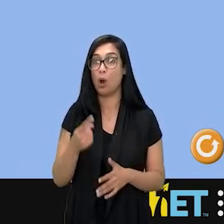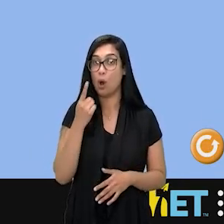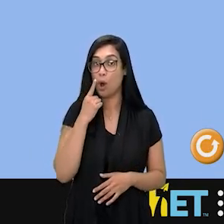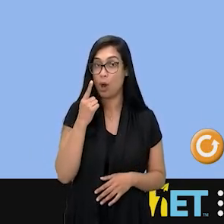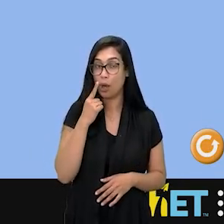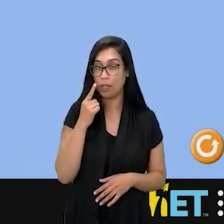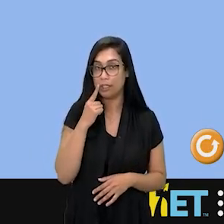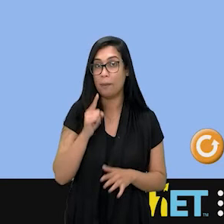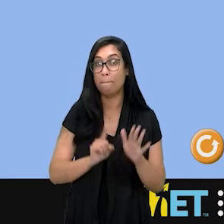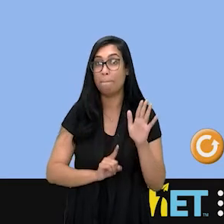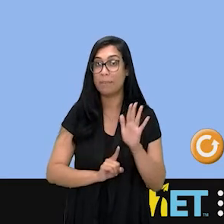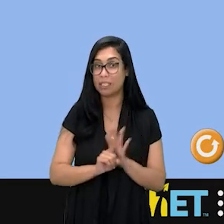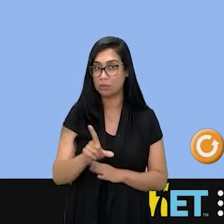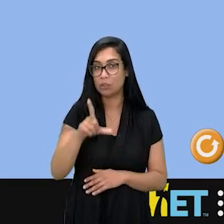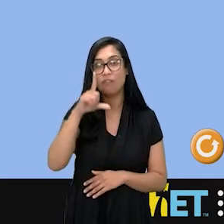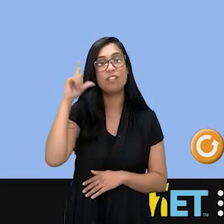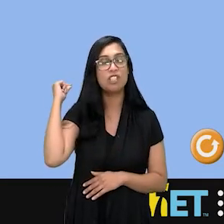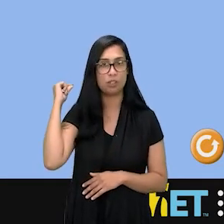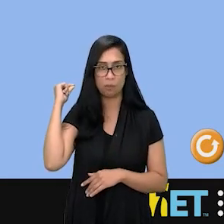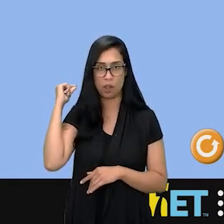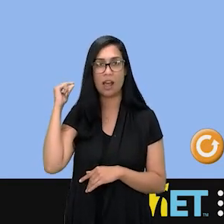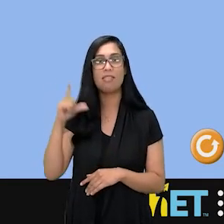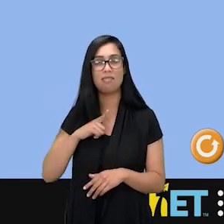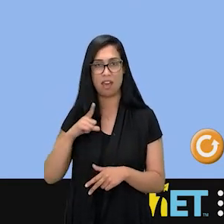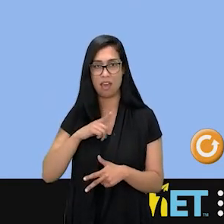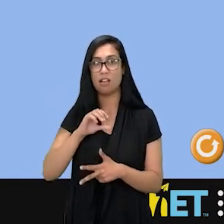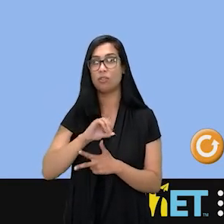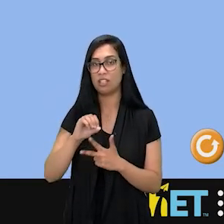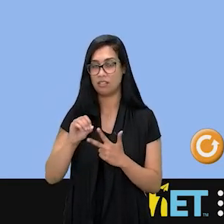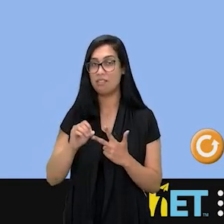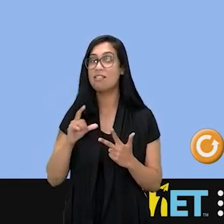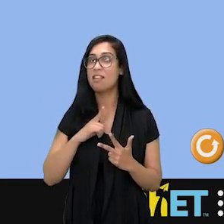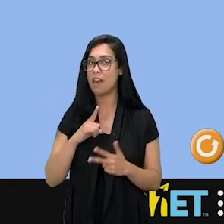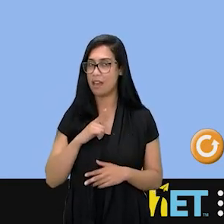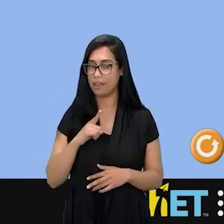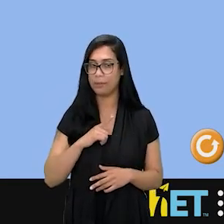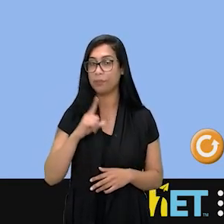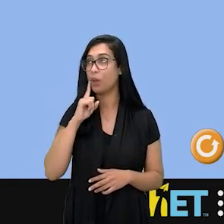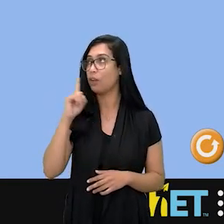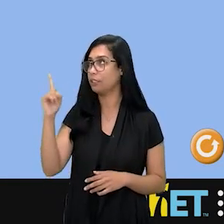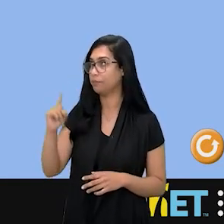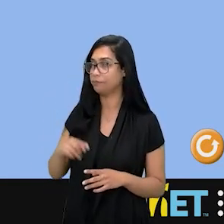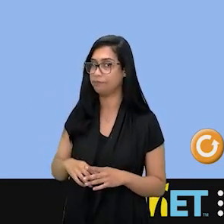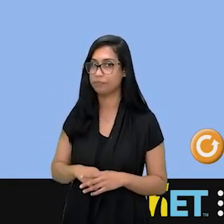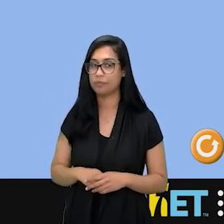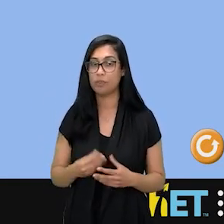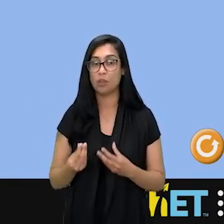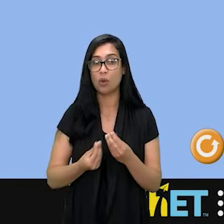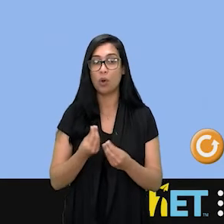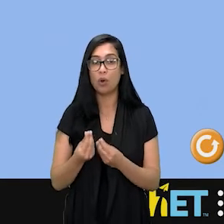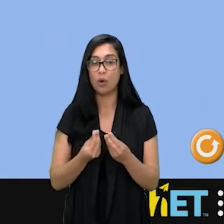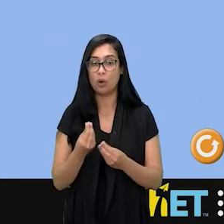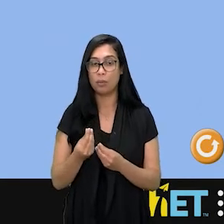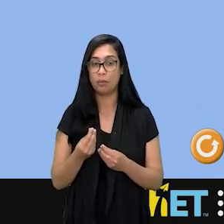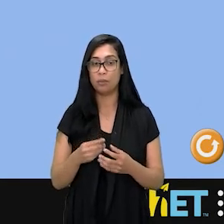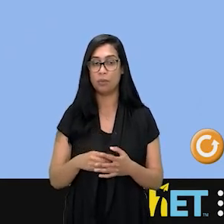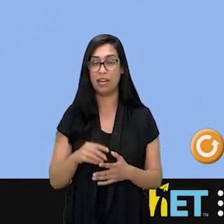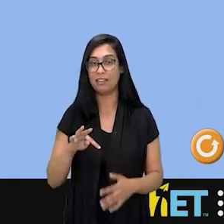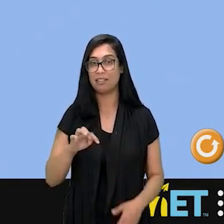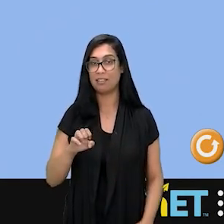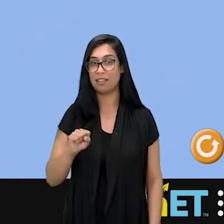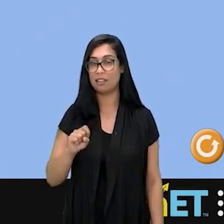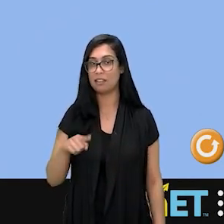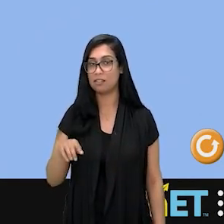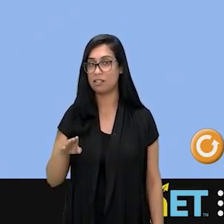O brilho da lâmpada está associado ao valor da tensão elétrica, tá certo? Então, deixa eu devolver isso aqui